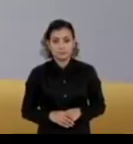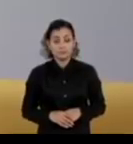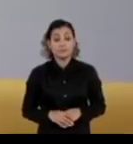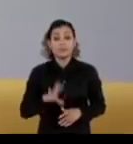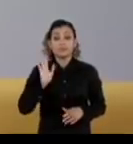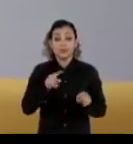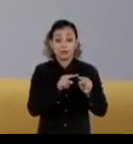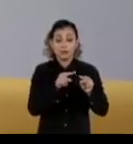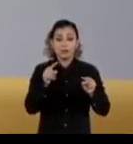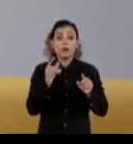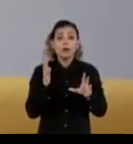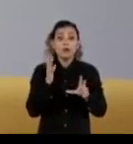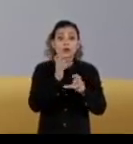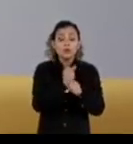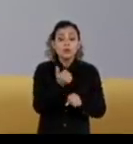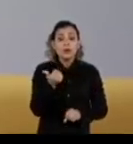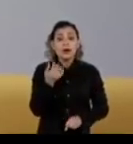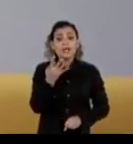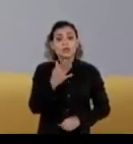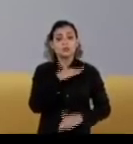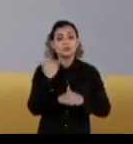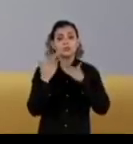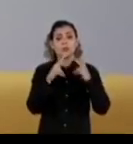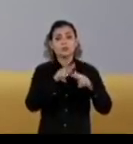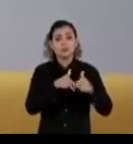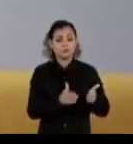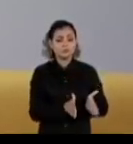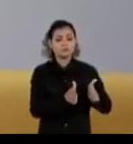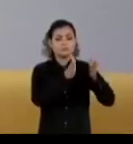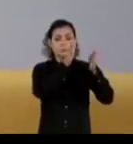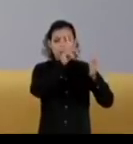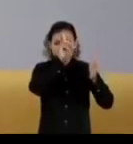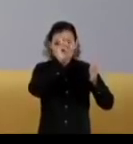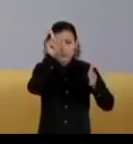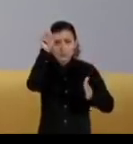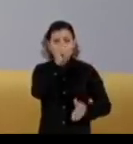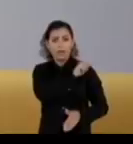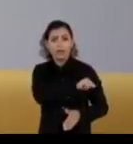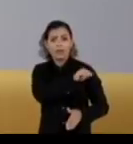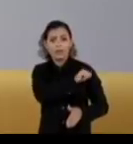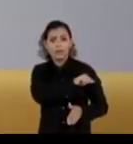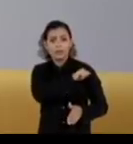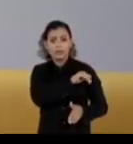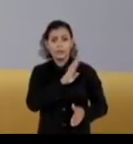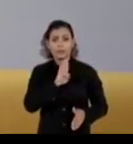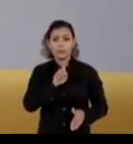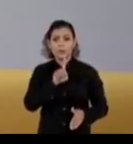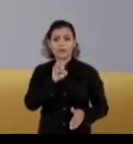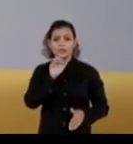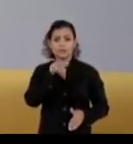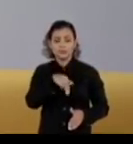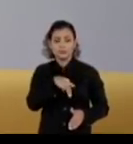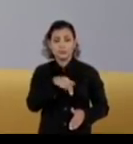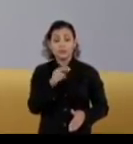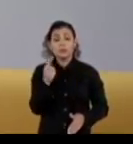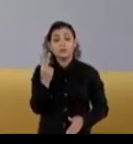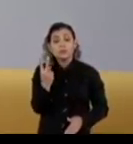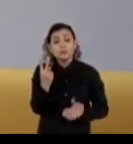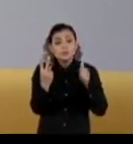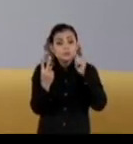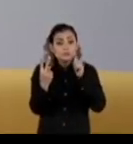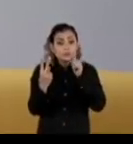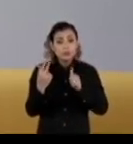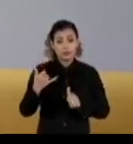Sobe para 14 o número de mortos no incêndio do Hospital Badim, na zona norte do Rio de Janeiro. 2 mulheres de 87